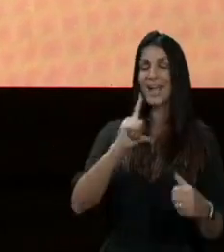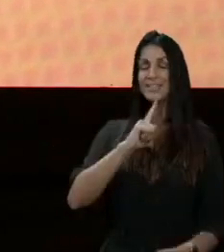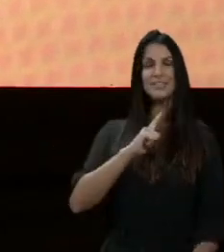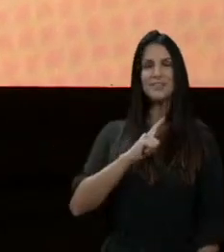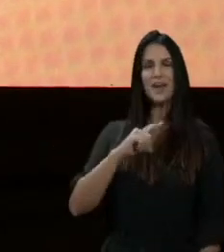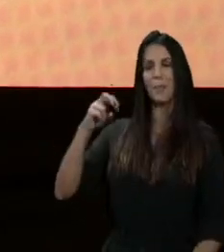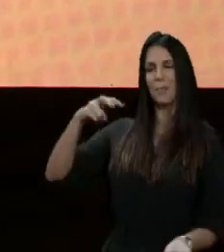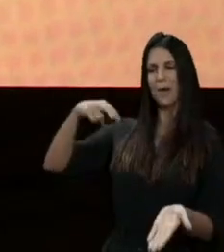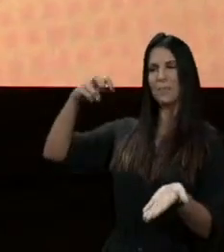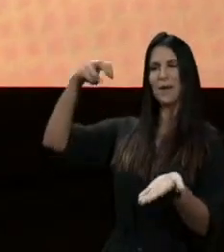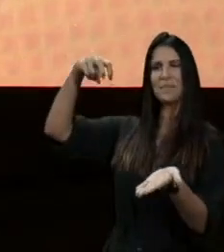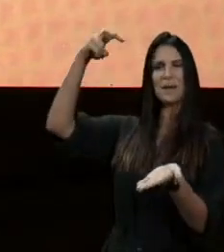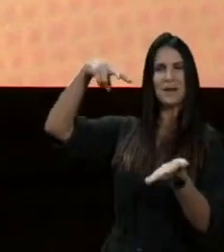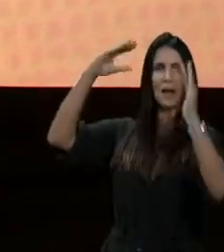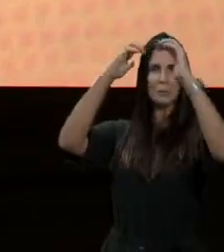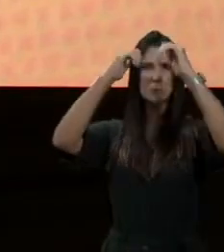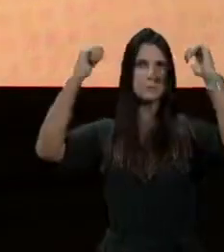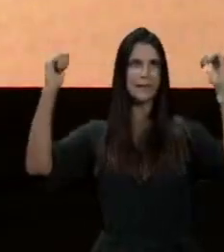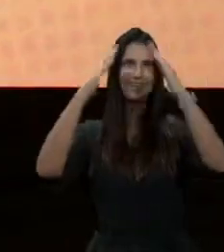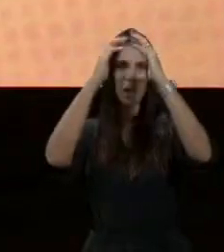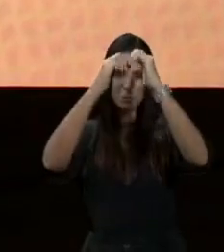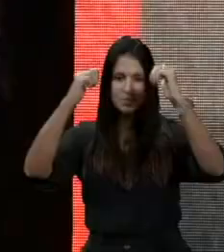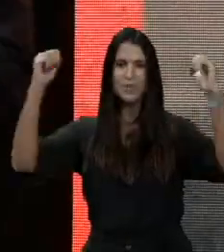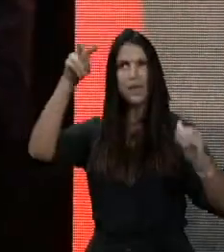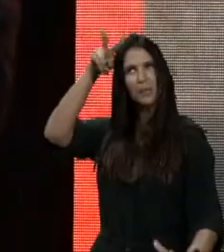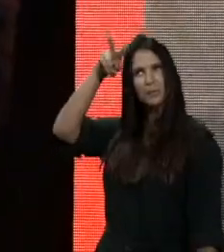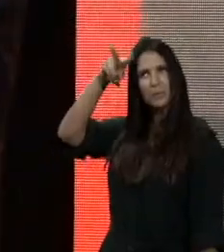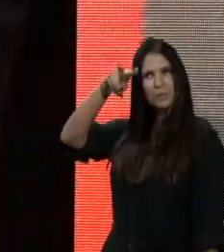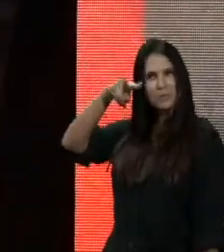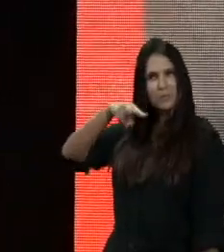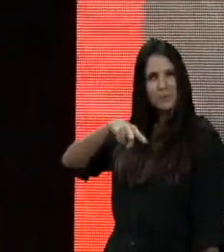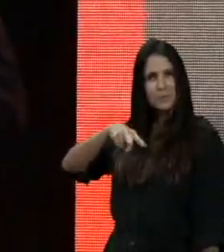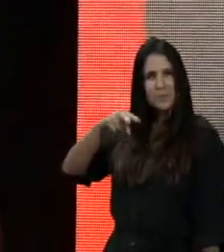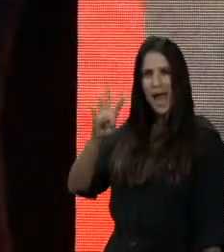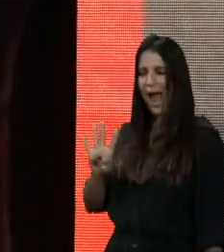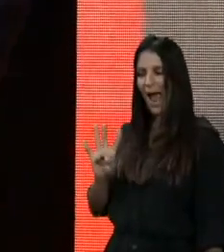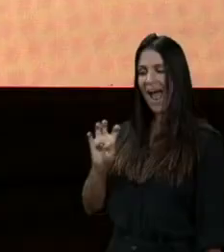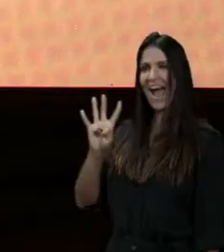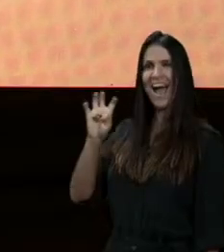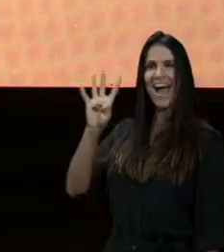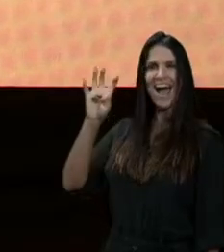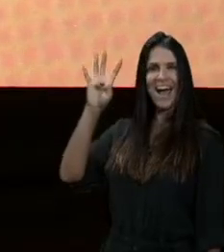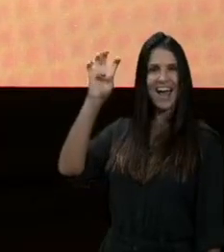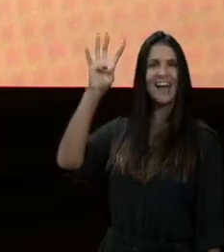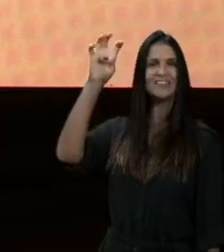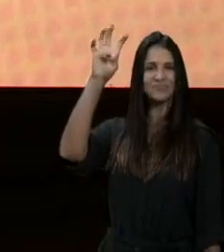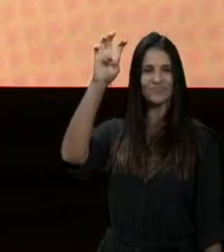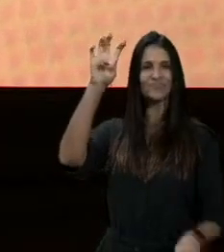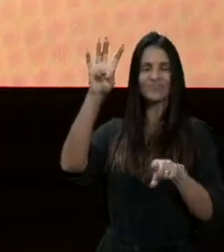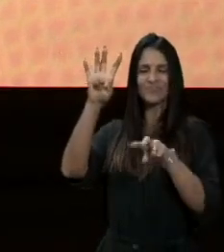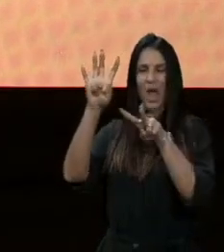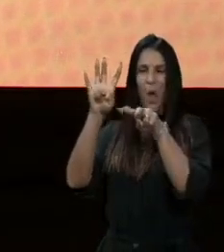paralítico não é fácil não a subir um terraço com paralítico depois abriu o telhado depois de